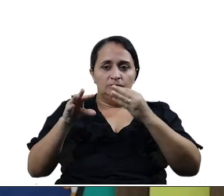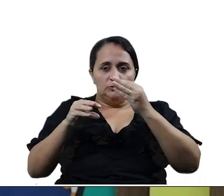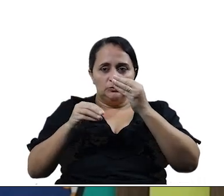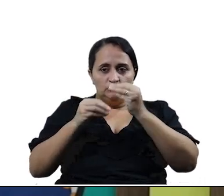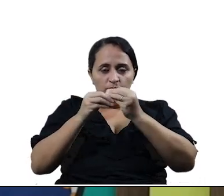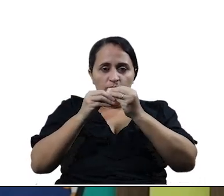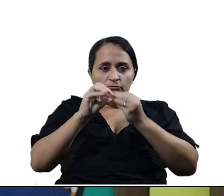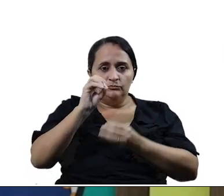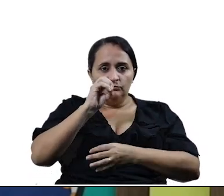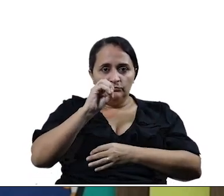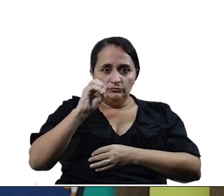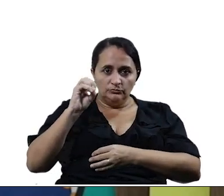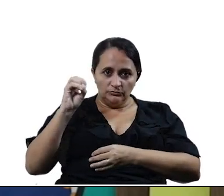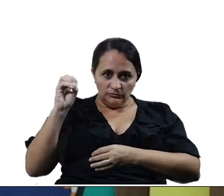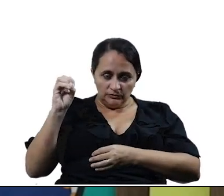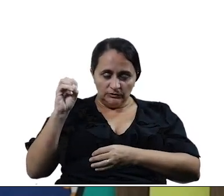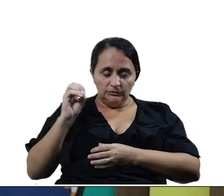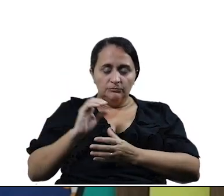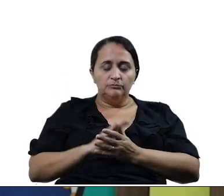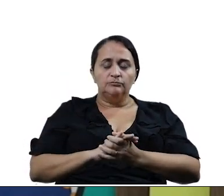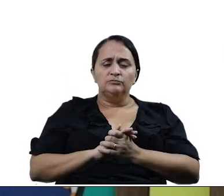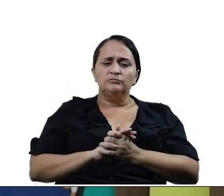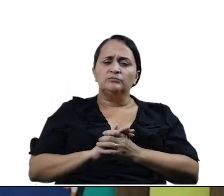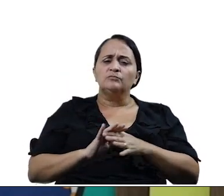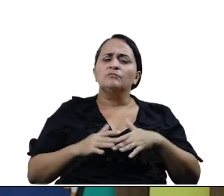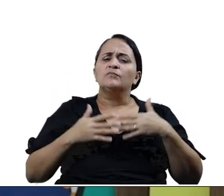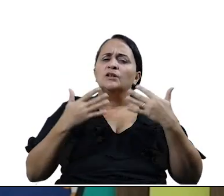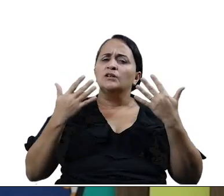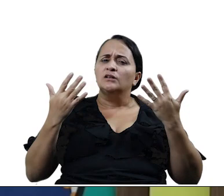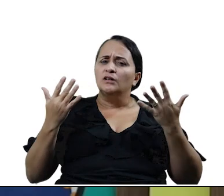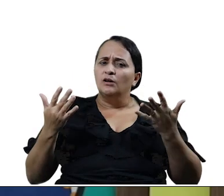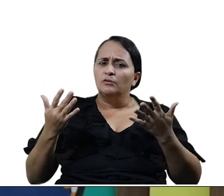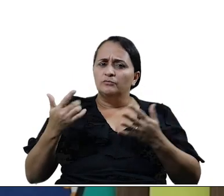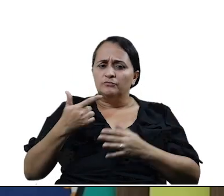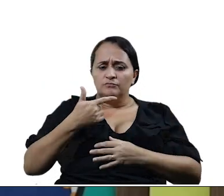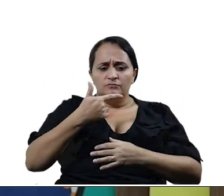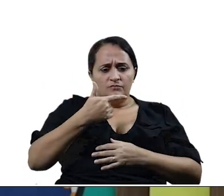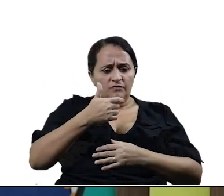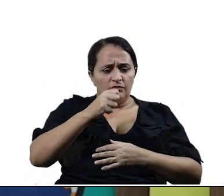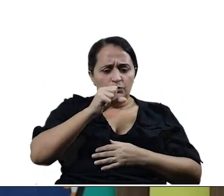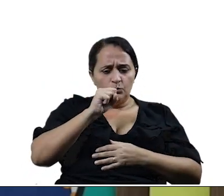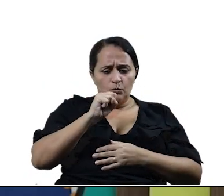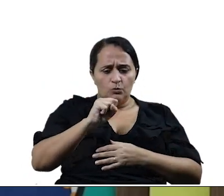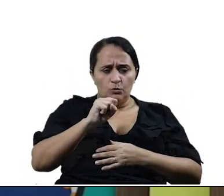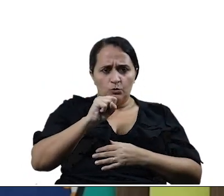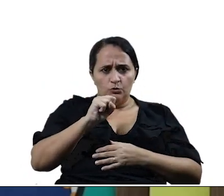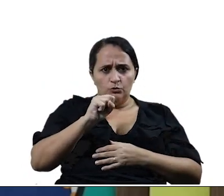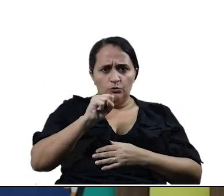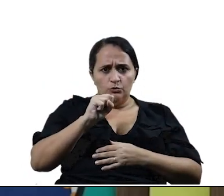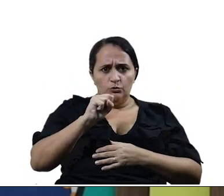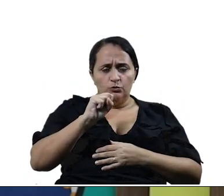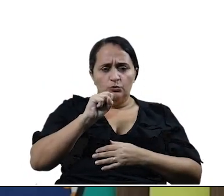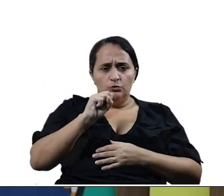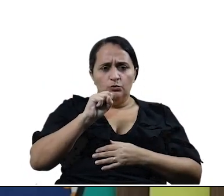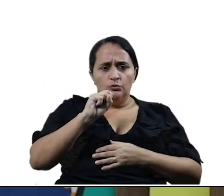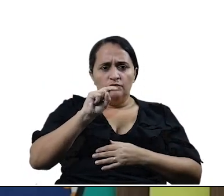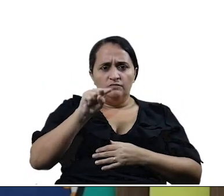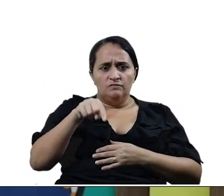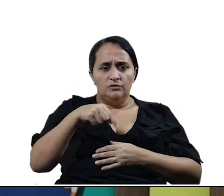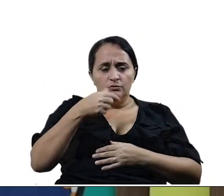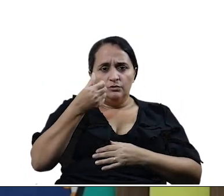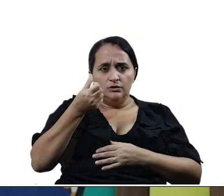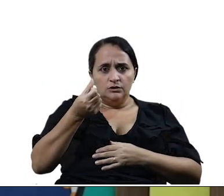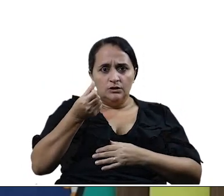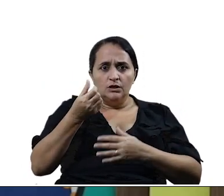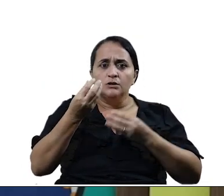zeros. Olha, então fica 28 bilhões 600 milhões